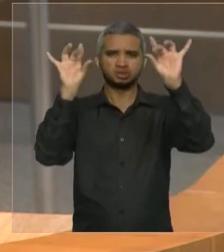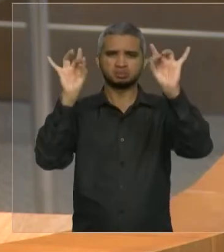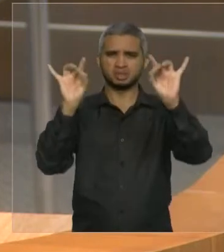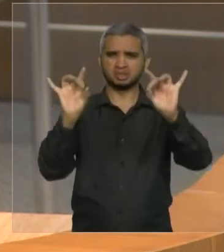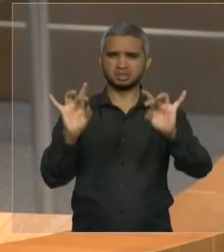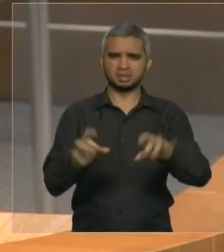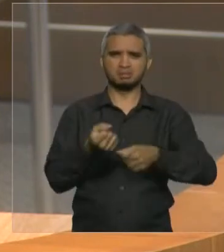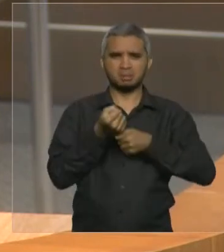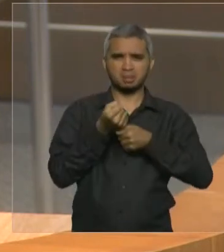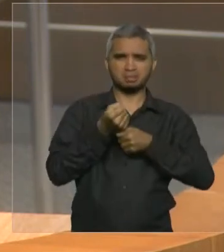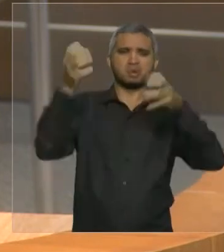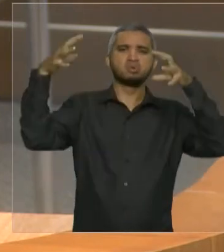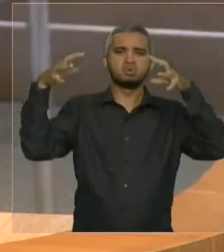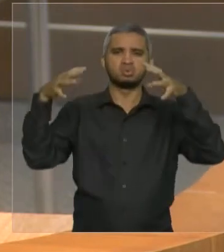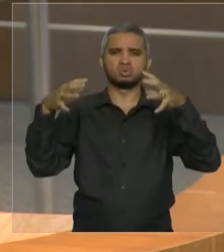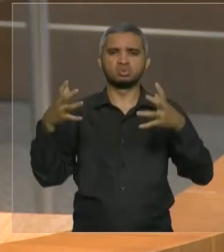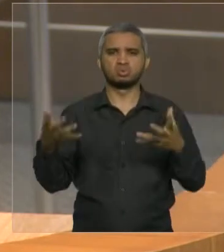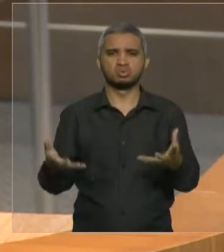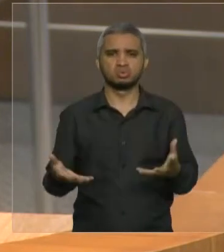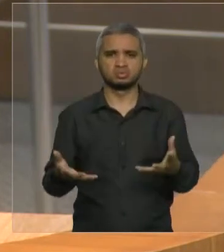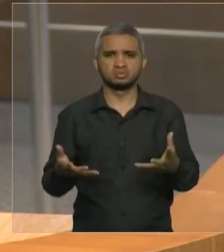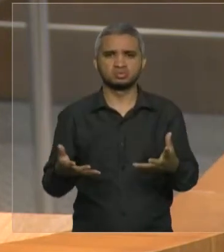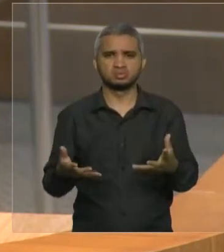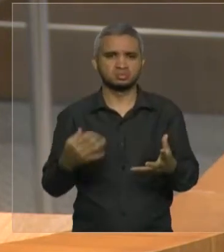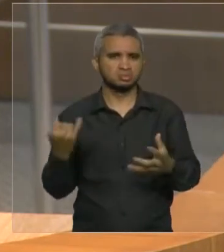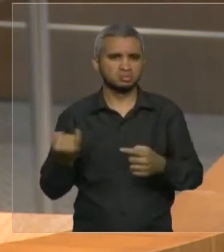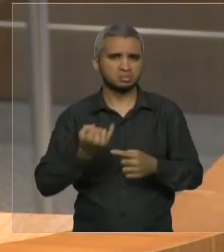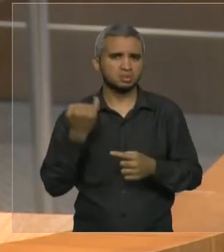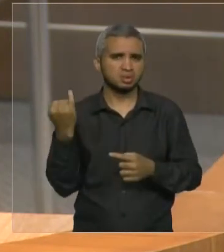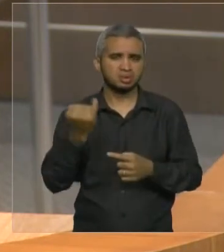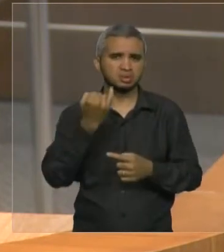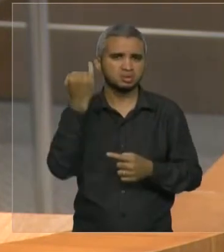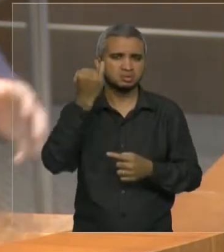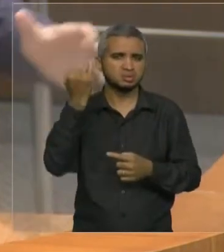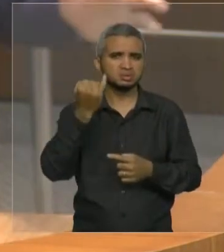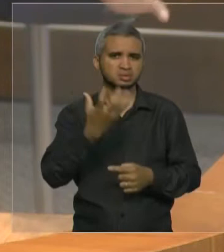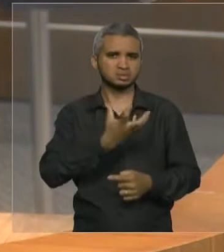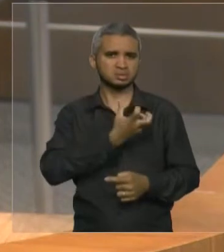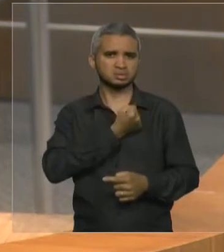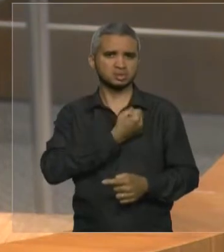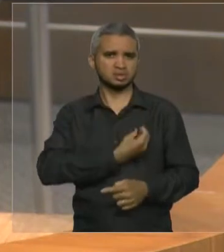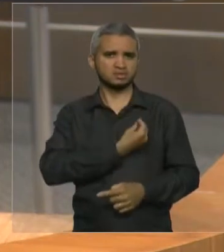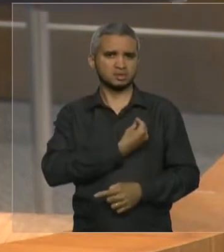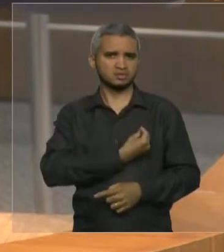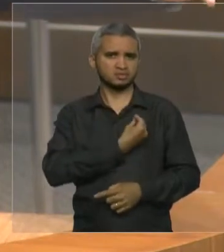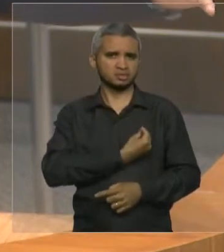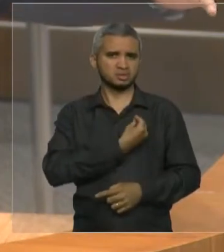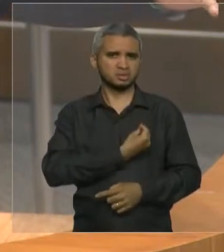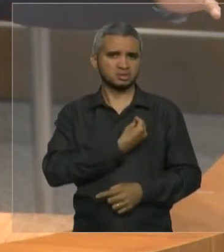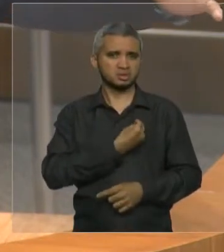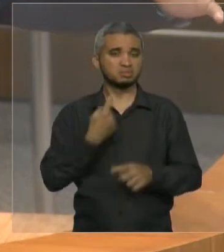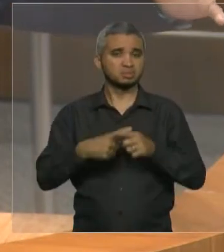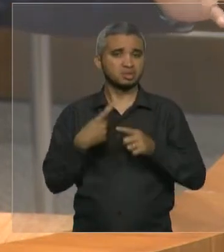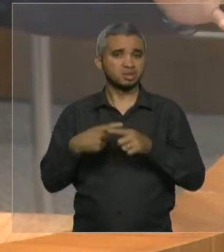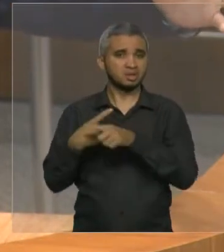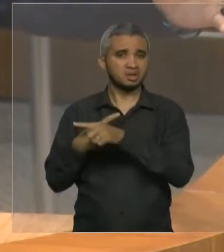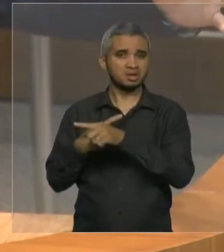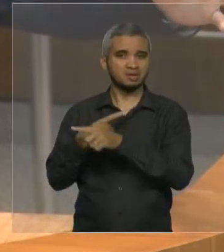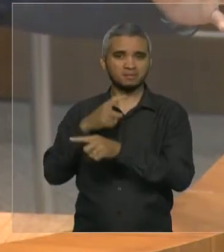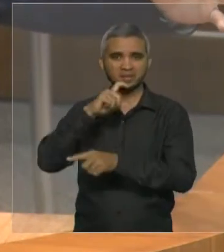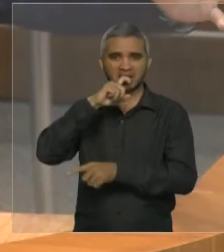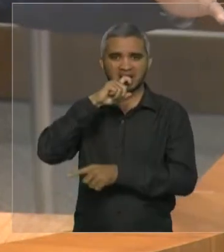do equipamento importantíssimo, que vai salvar vidas. Porque a vontade era que aquilo não tivesse